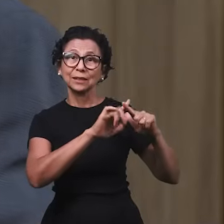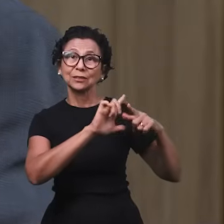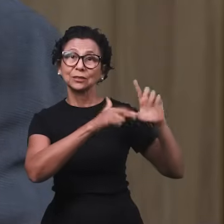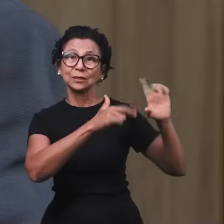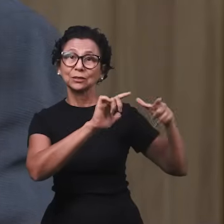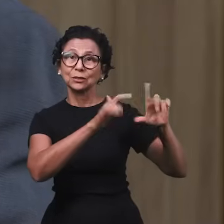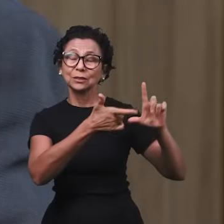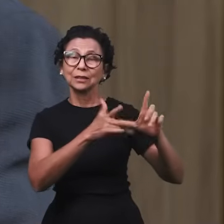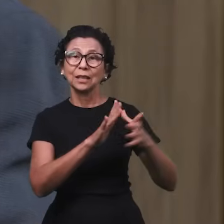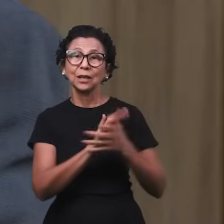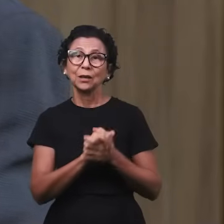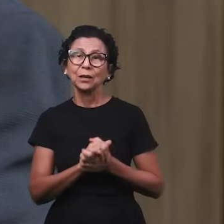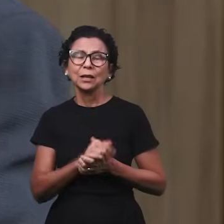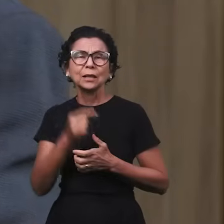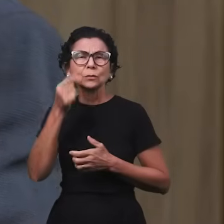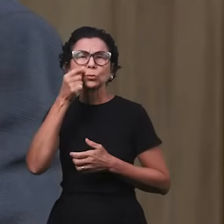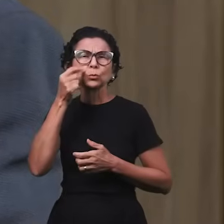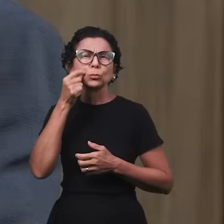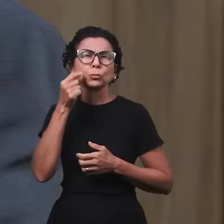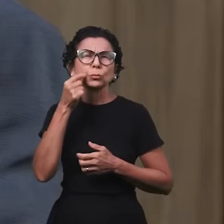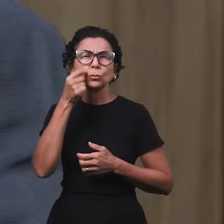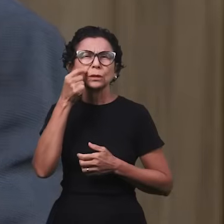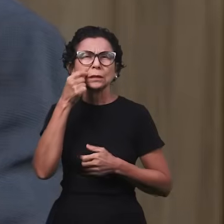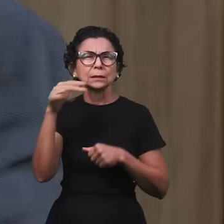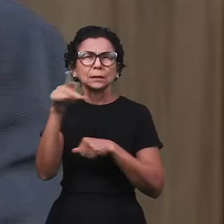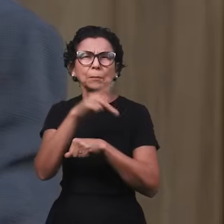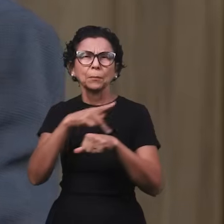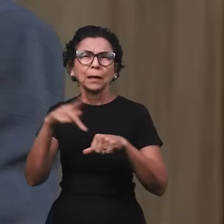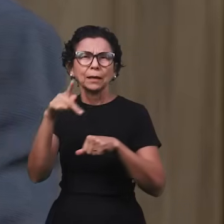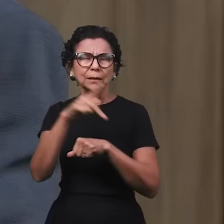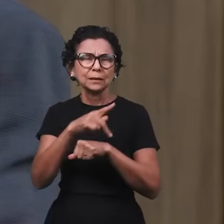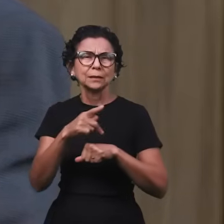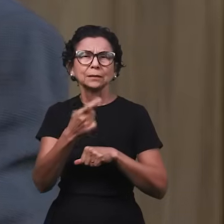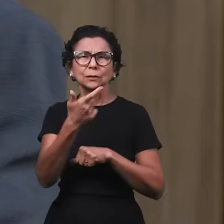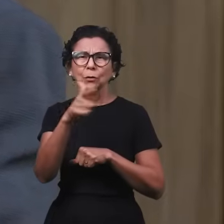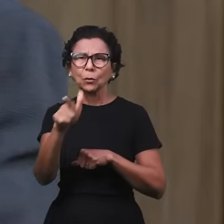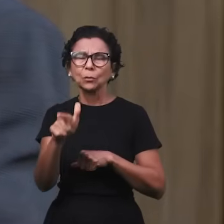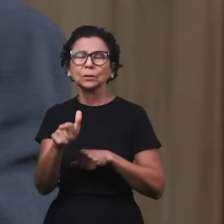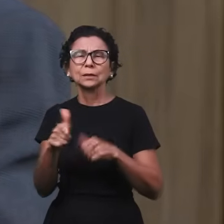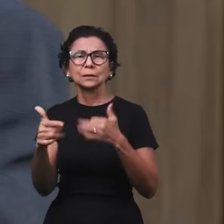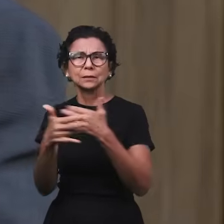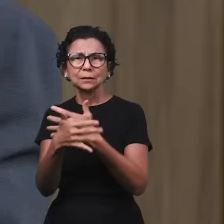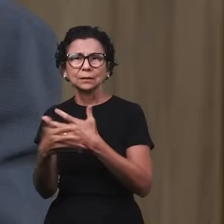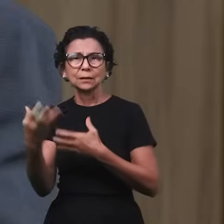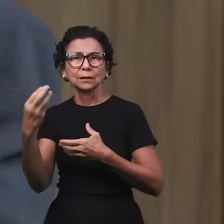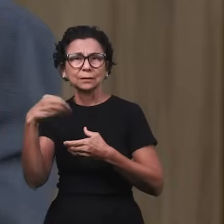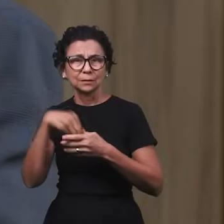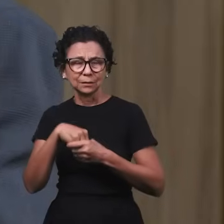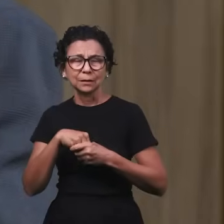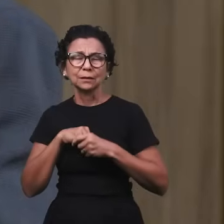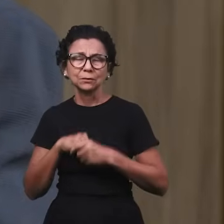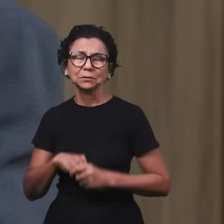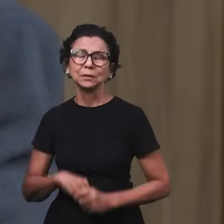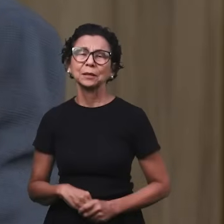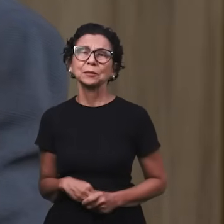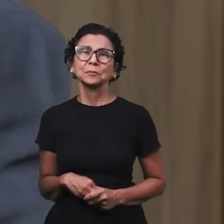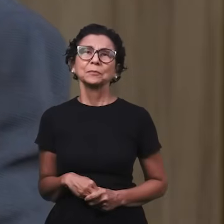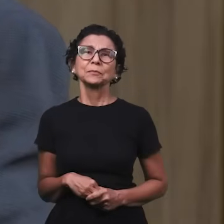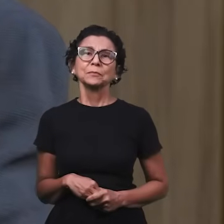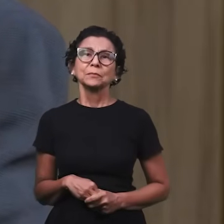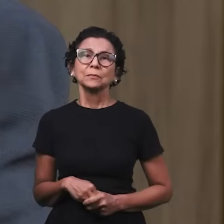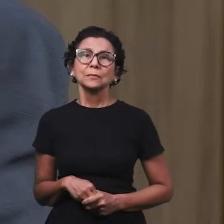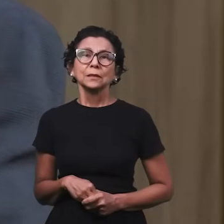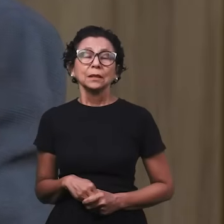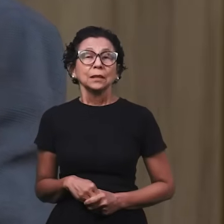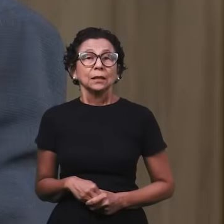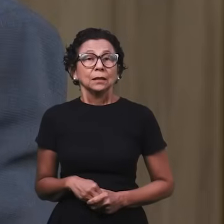da cidade de Calvino, Zwinglio, né? Ali Zurique, outras cidades mais, eles estavam lá hoje, nós falamos um pouco sobre a